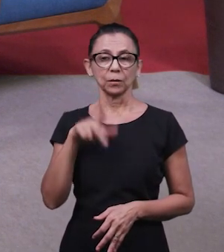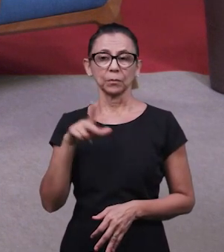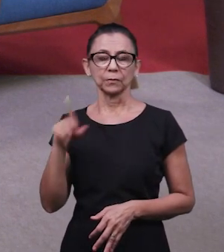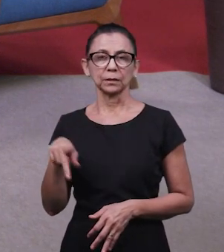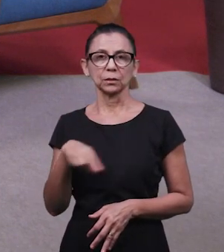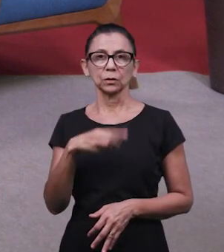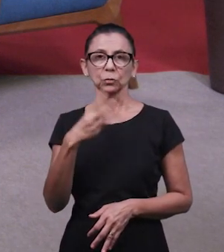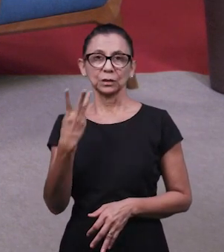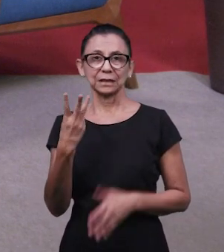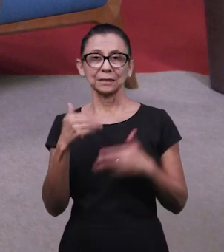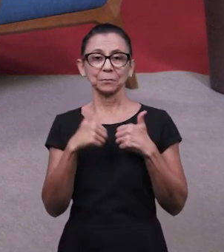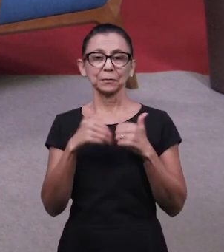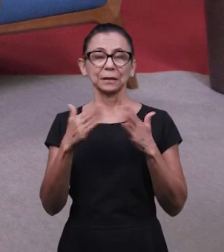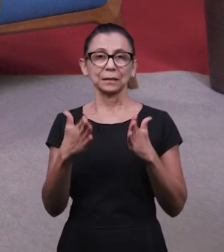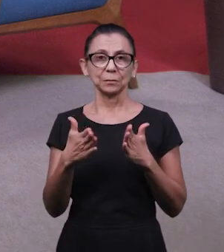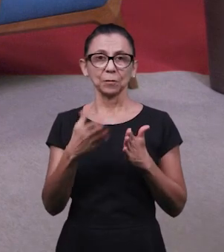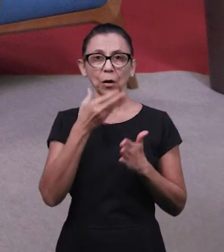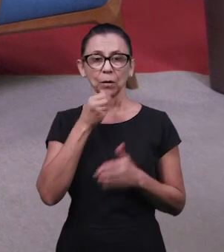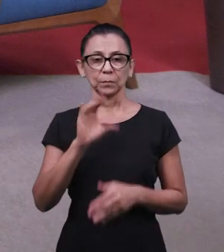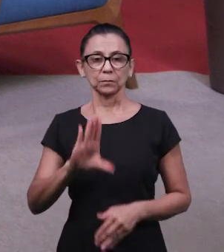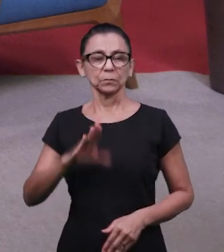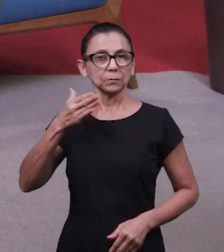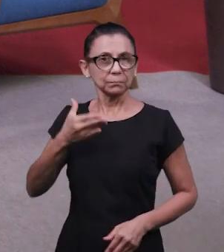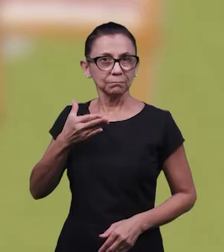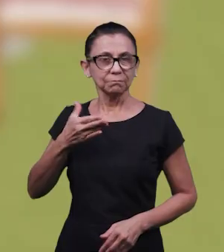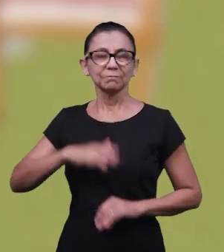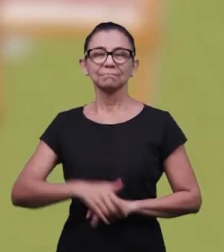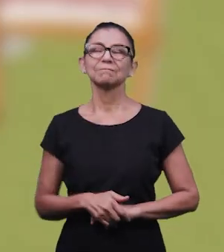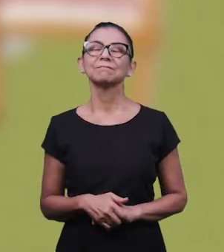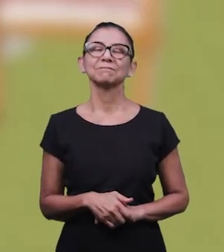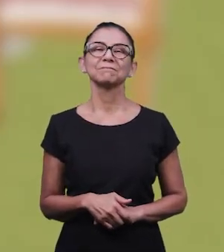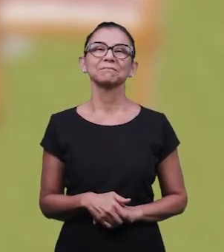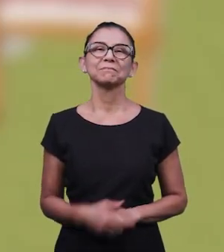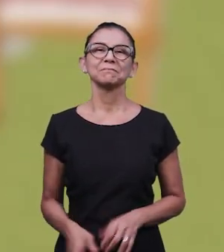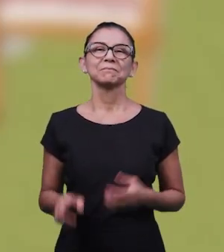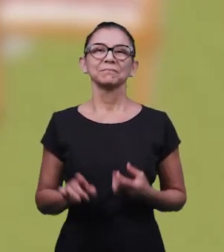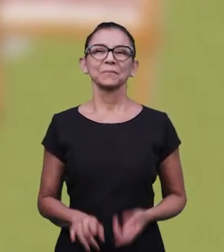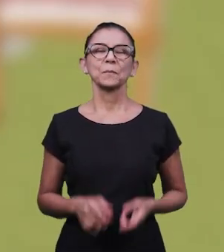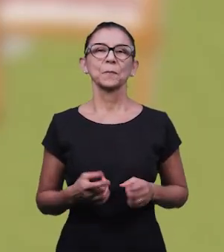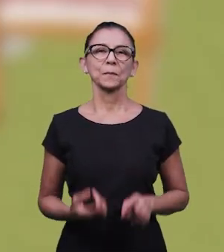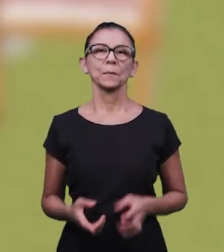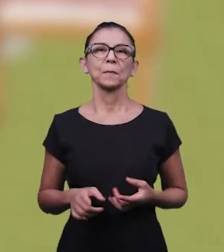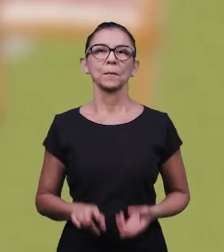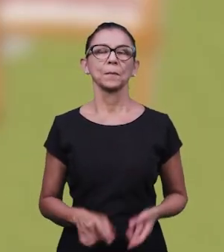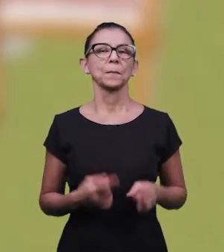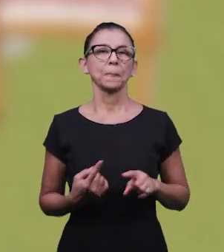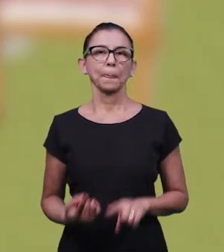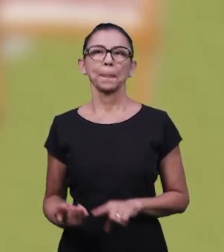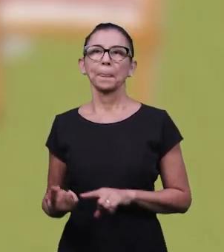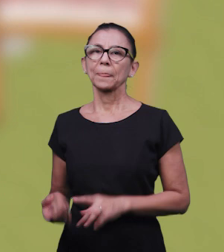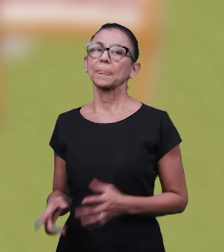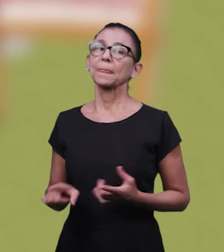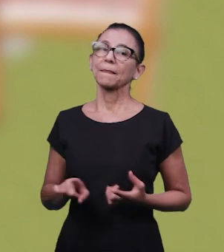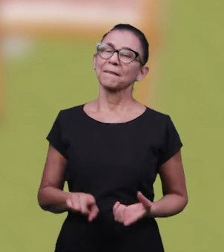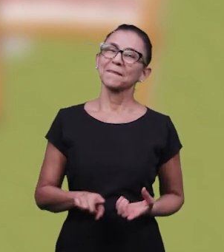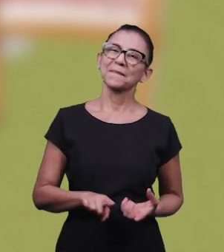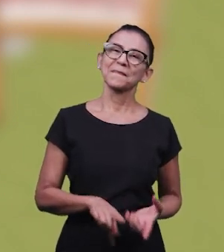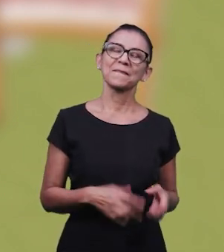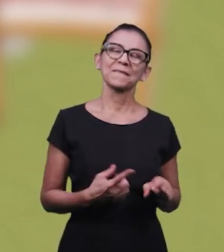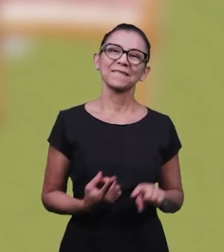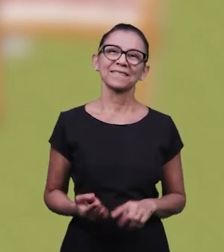lado, que eram conhecidos como os valentes de Davi. Hoje, na aula para as crianças intermediárias e